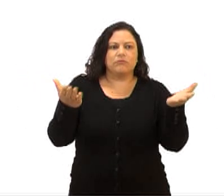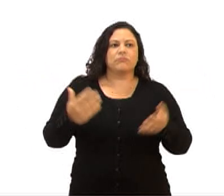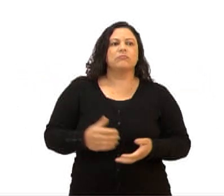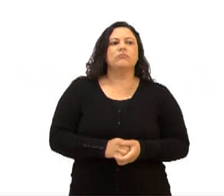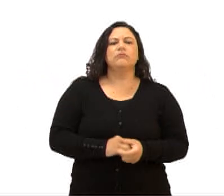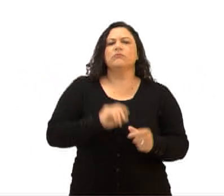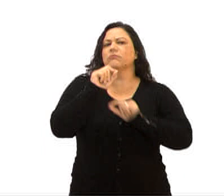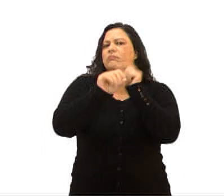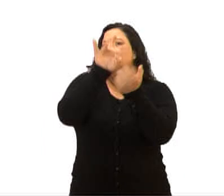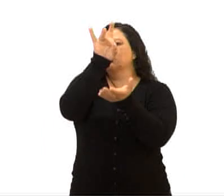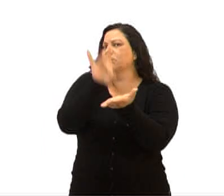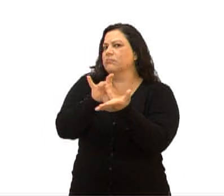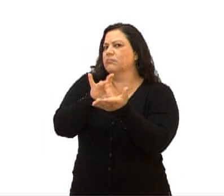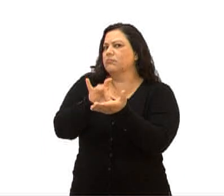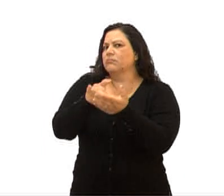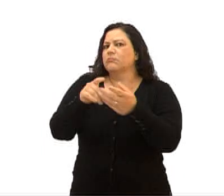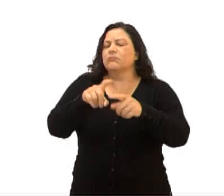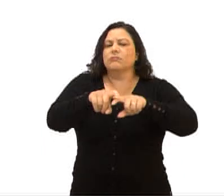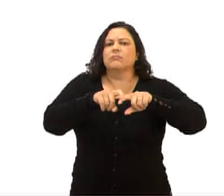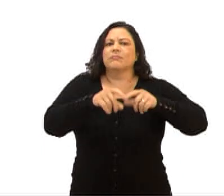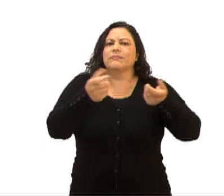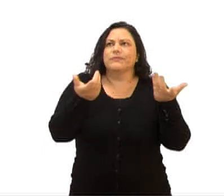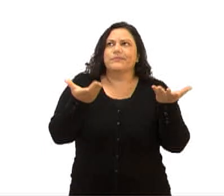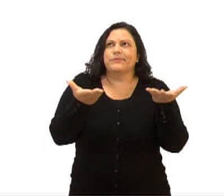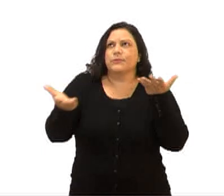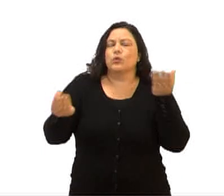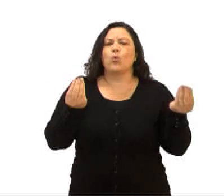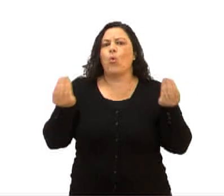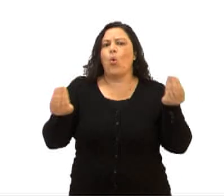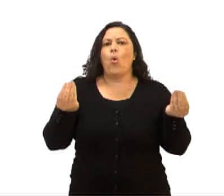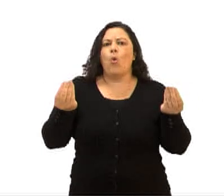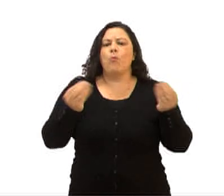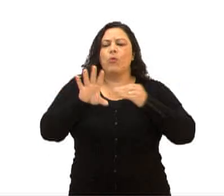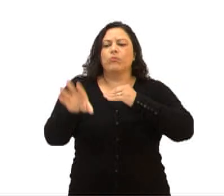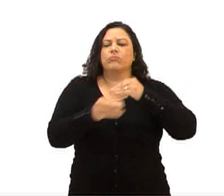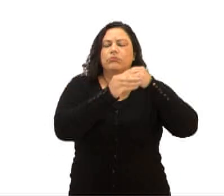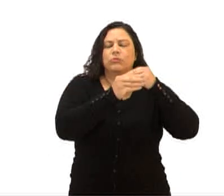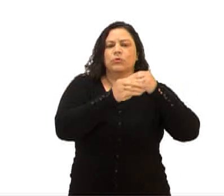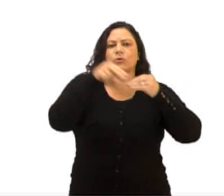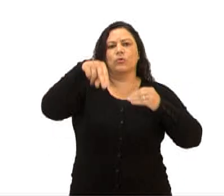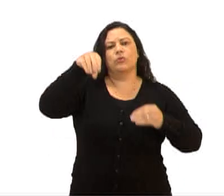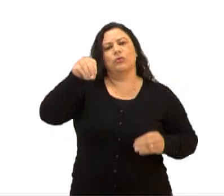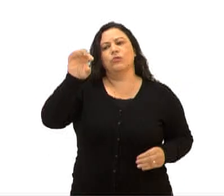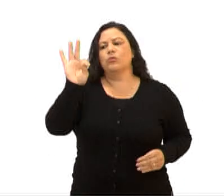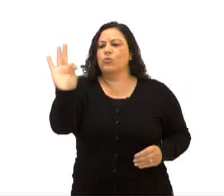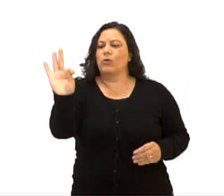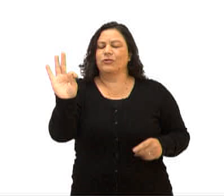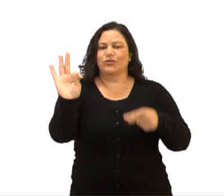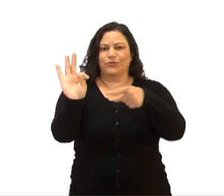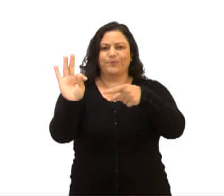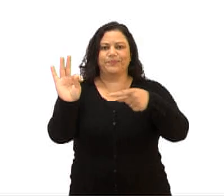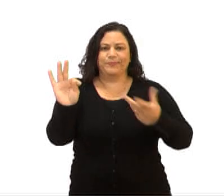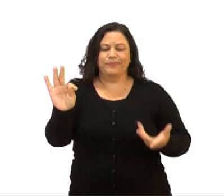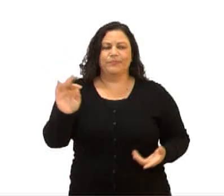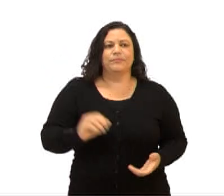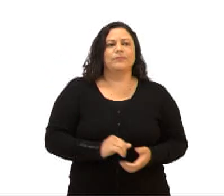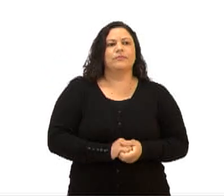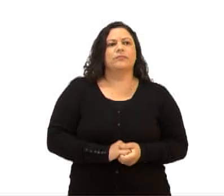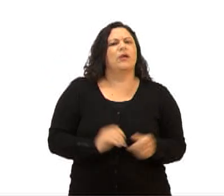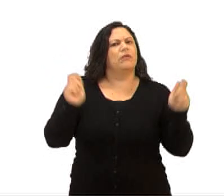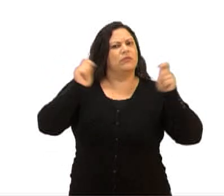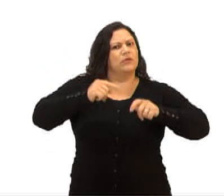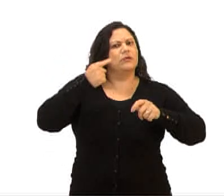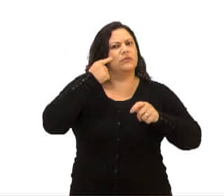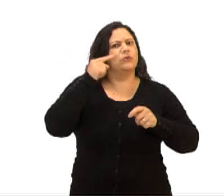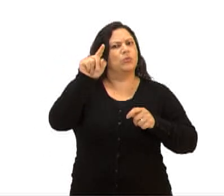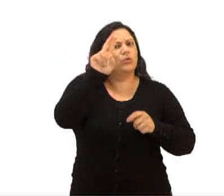que eu faço para dizer, então, no negativo? Simples, só acrescentar o not depois do verbo. Veja que a gente pode usar a